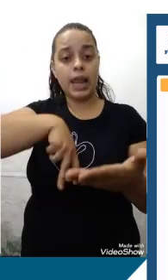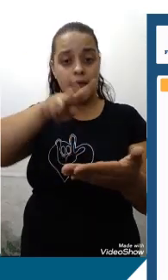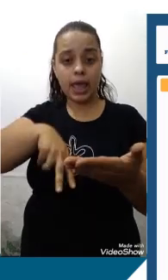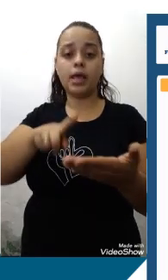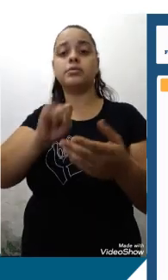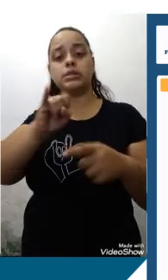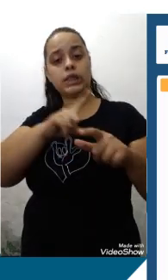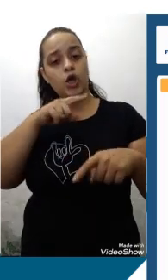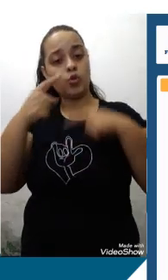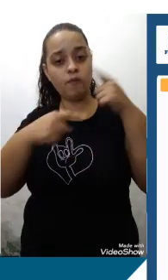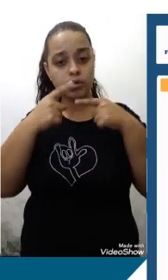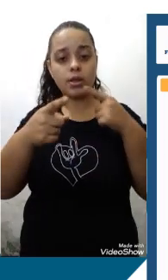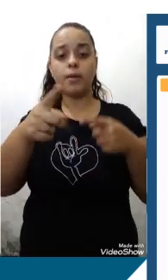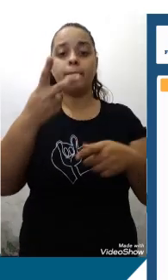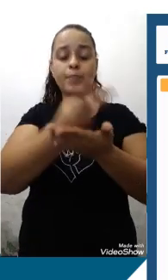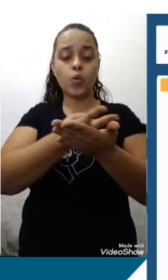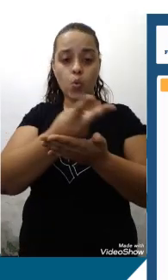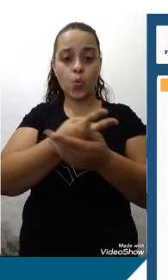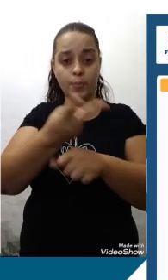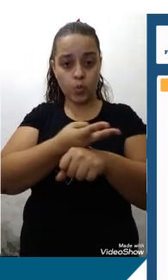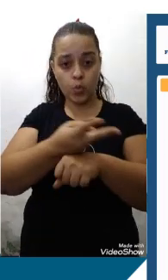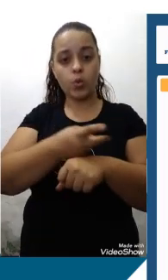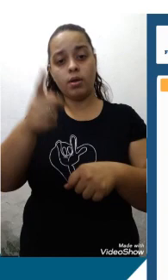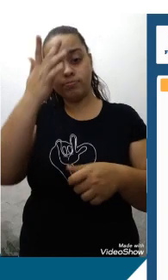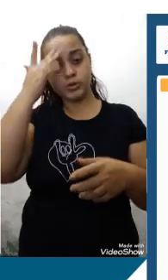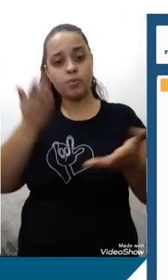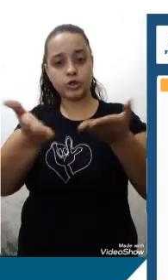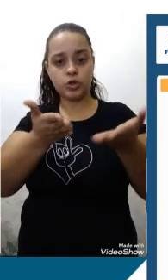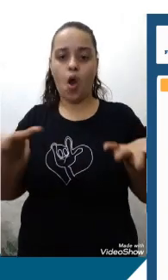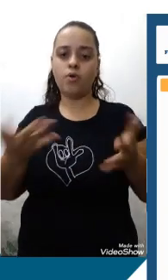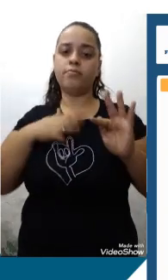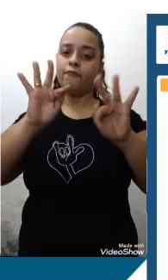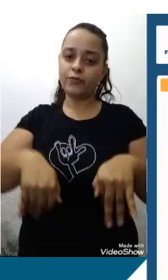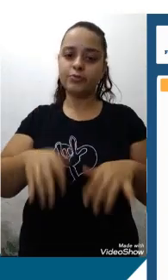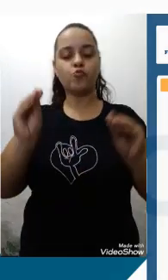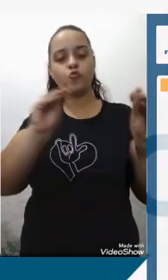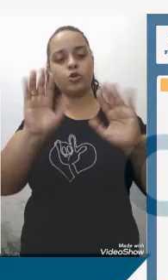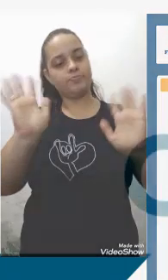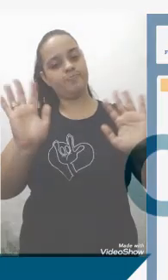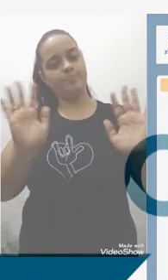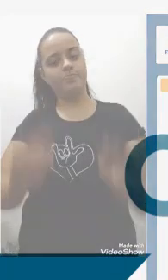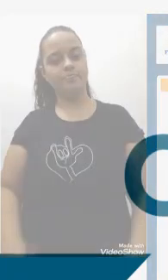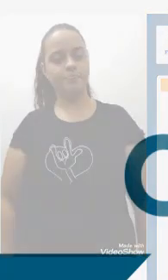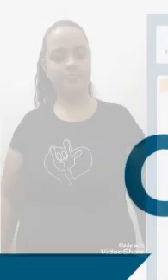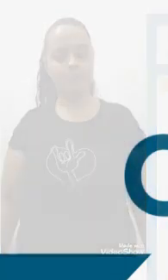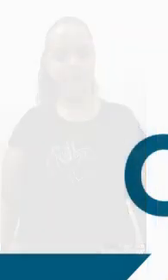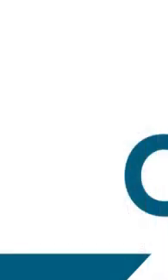se vocês tiverem qualquer dúvida, busquem o mediador do polo de vocês. Com isso, eu vou ficando por aqui. Então, tchau, tchau!